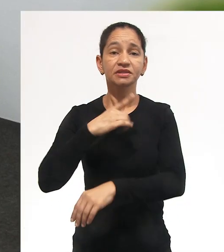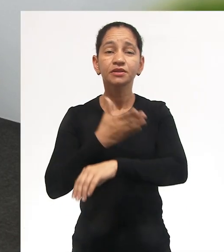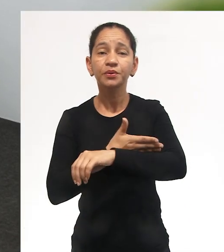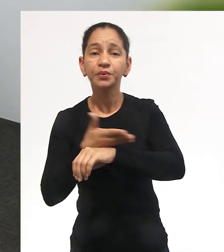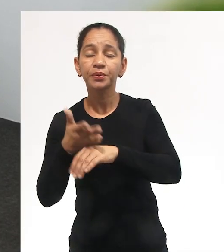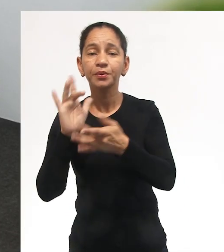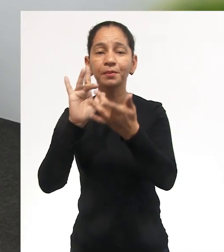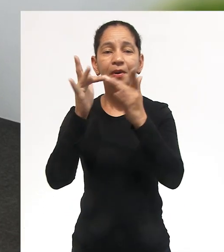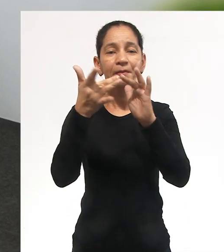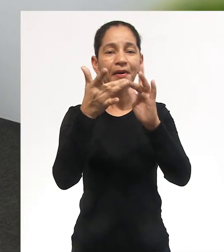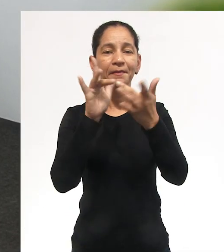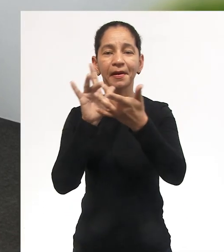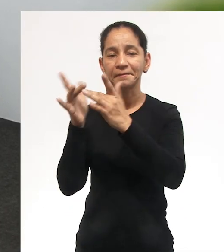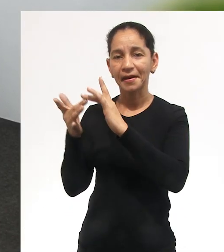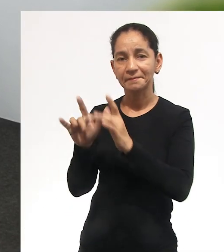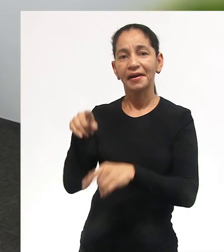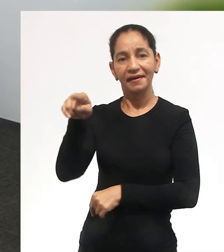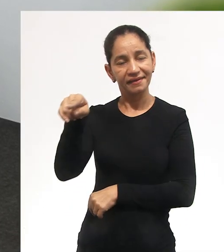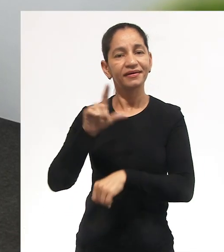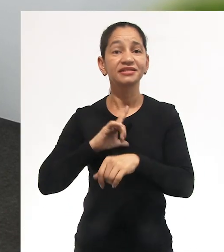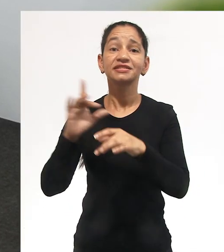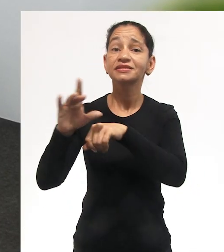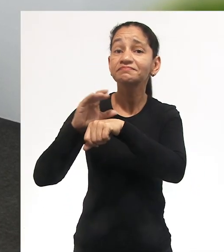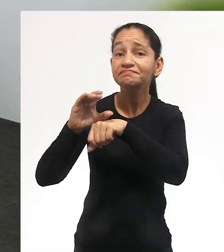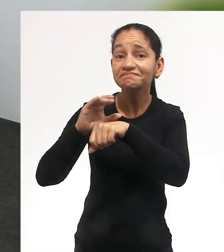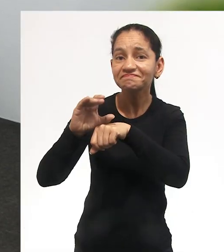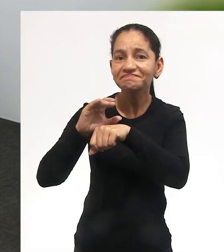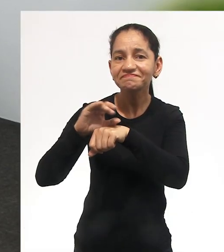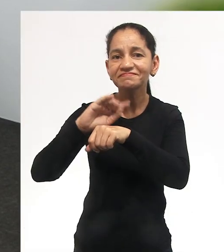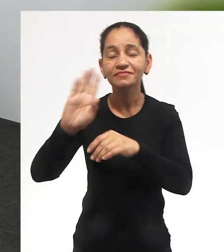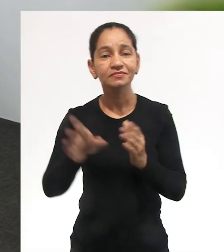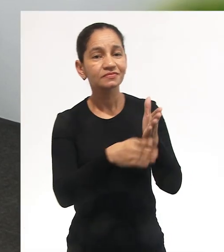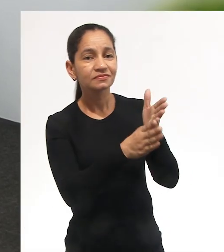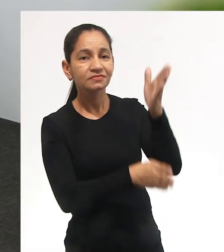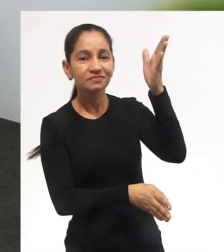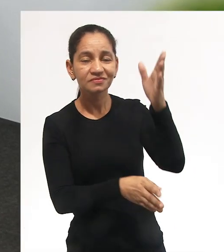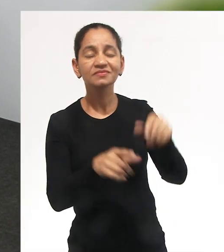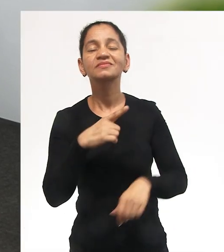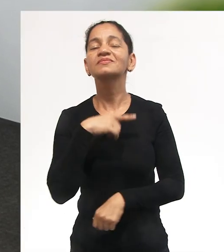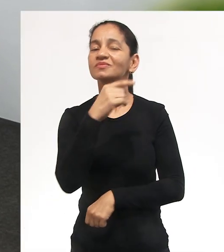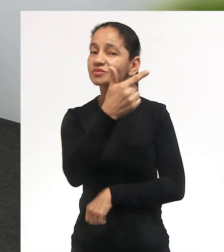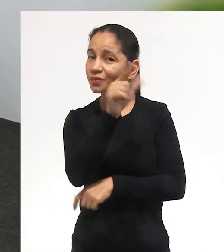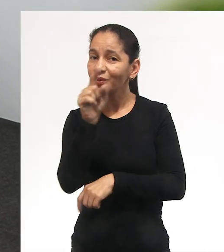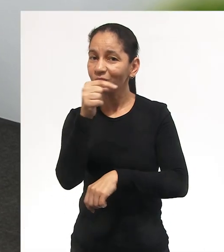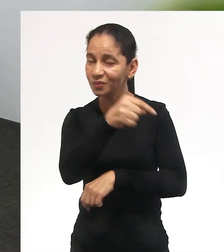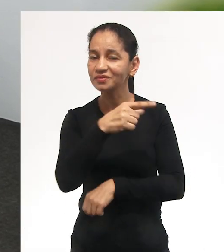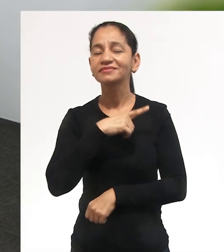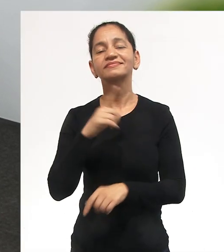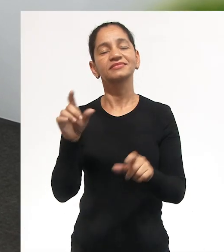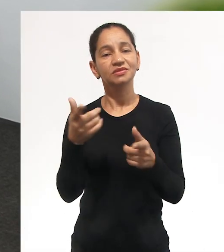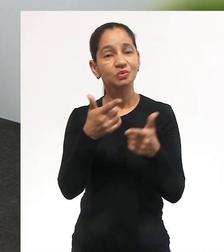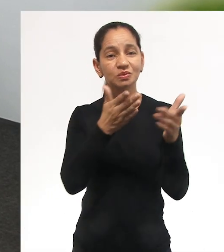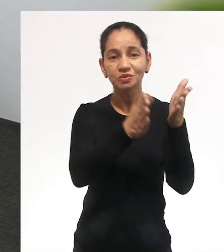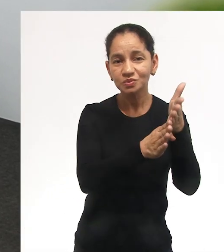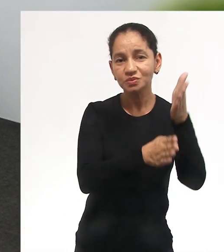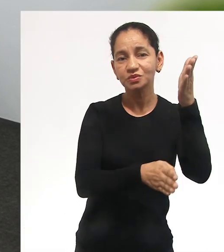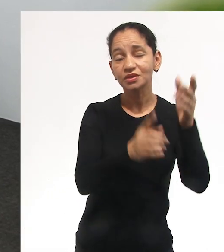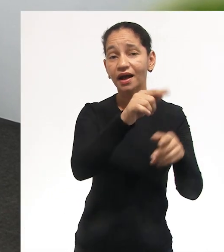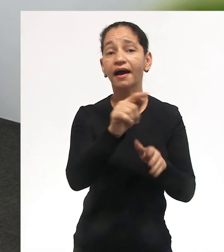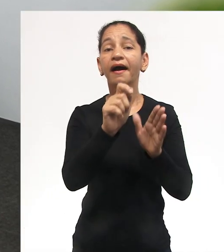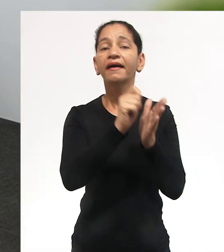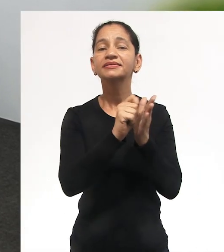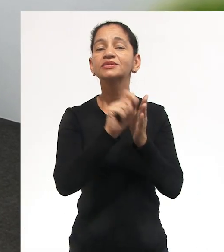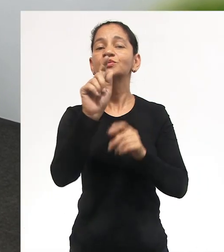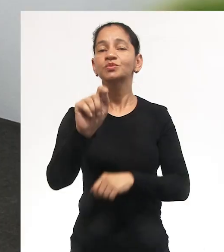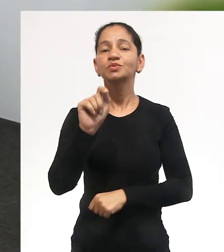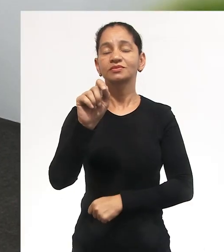com pontos interconectados na cor cinza. E ao lado esquerdo, outra parede branca em que há